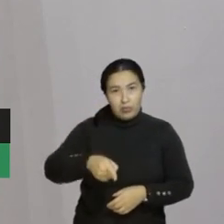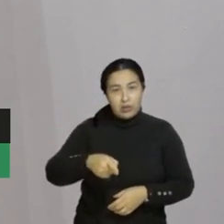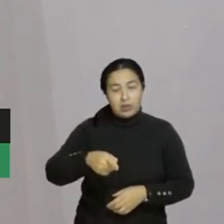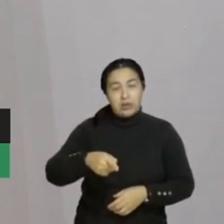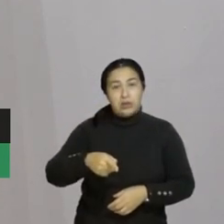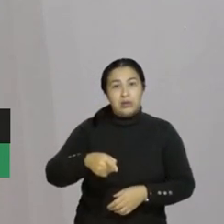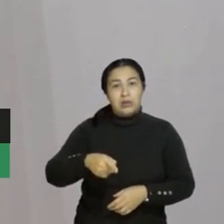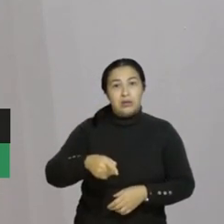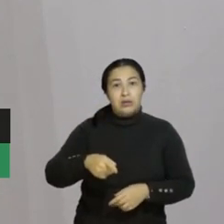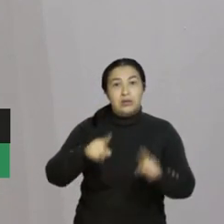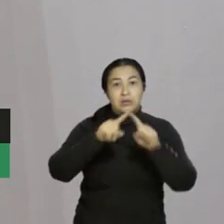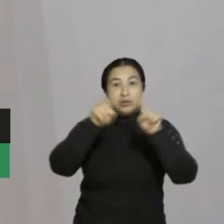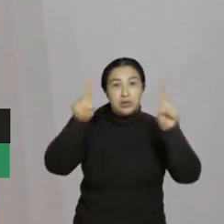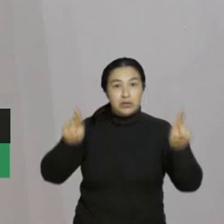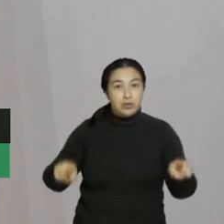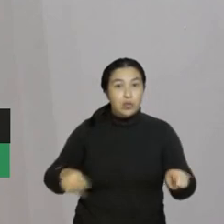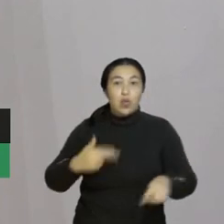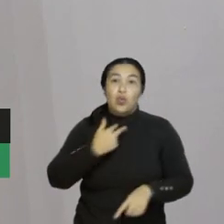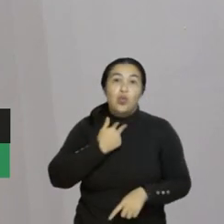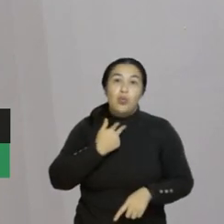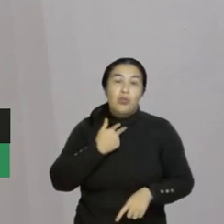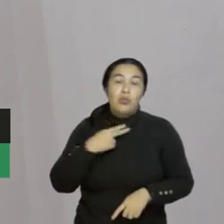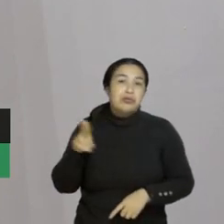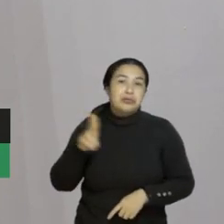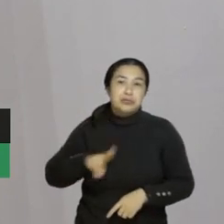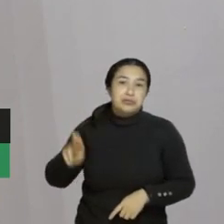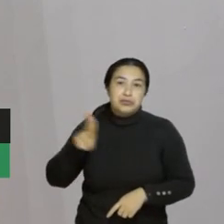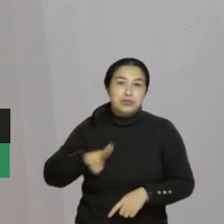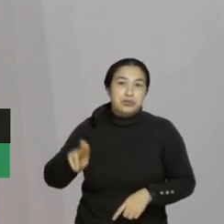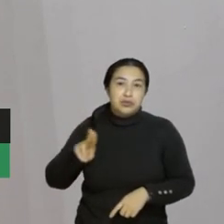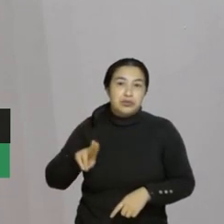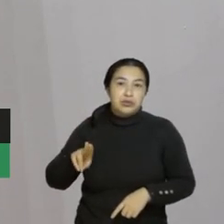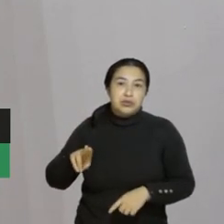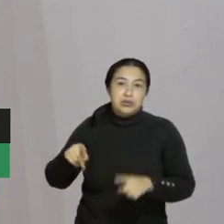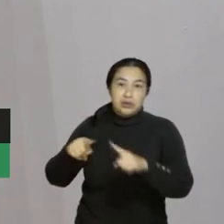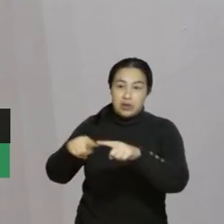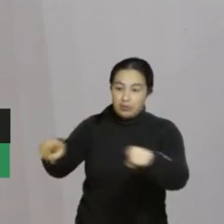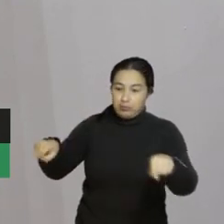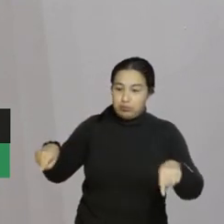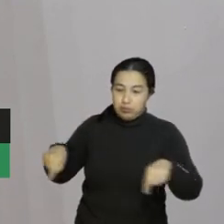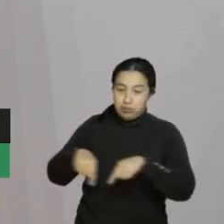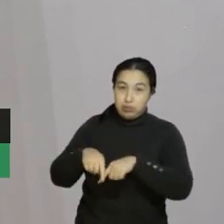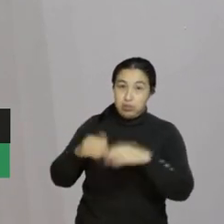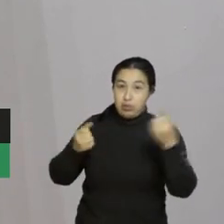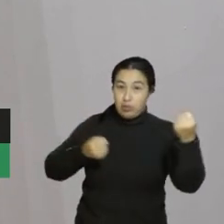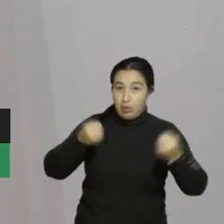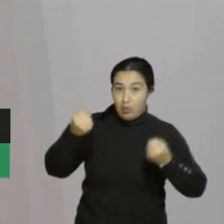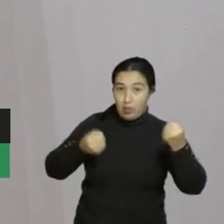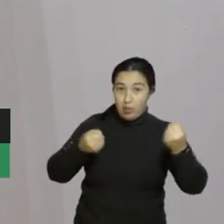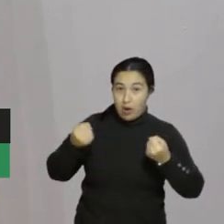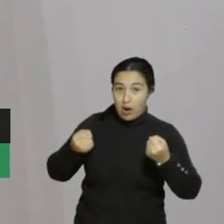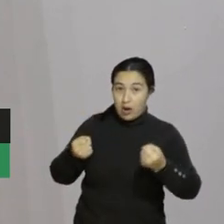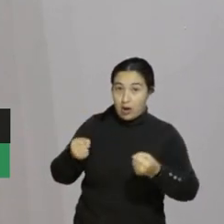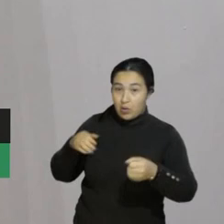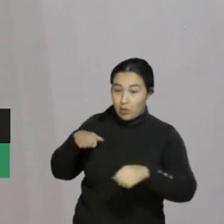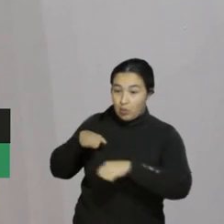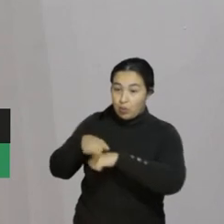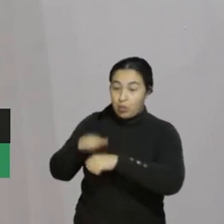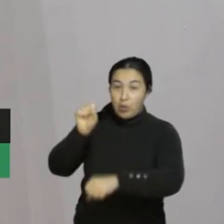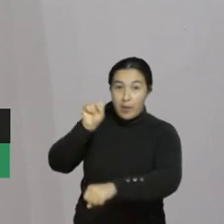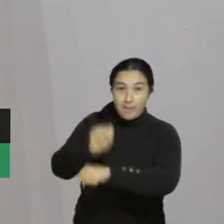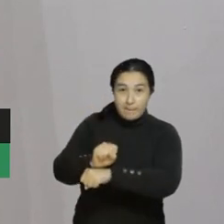determinando que os servidores não podem utilizar o estacionamento da sede. Aí você tem que estacionar fora. Aí imagina